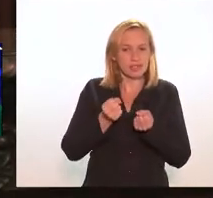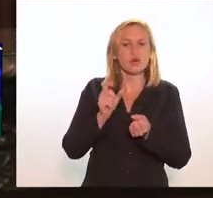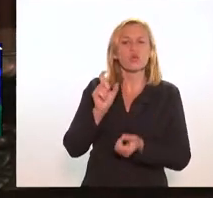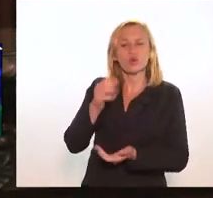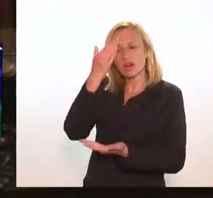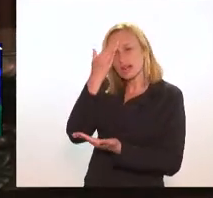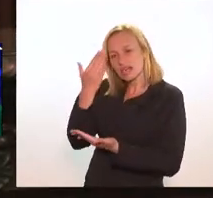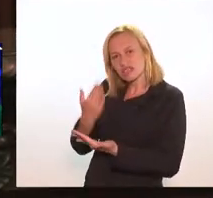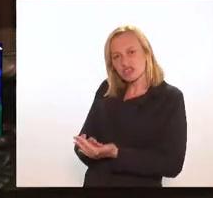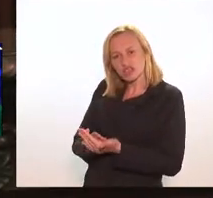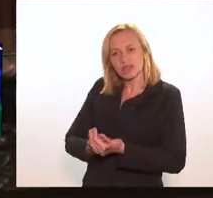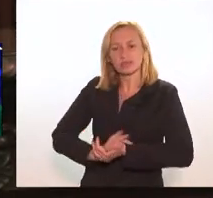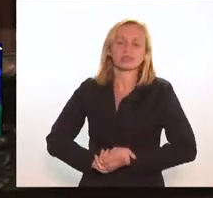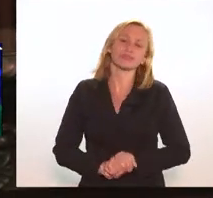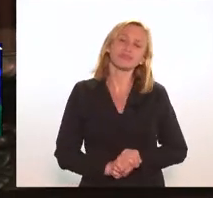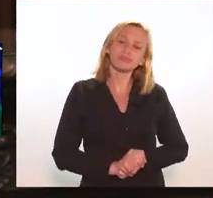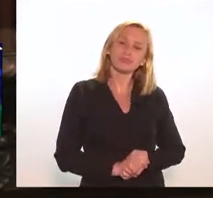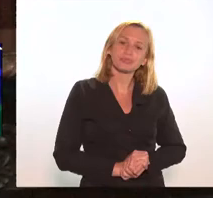acreditam